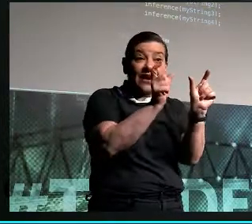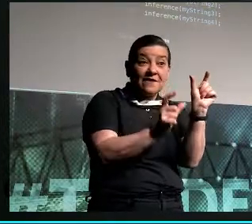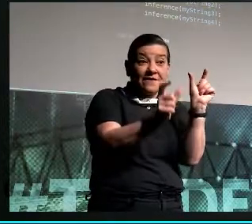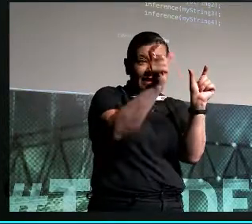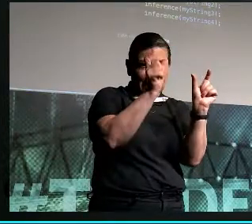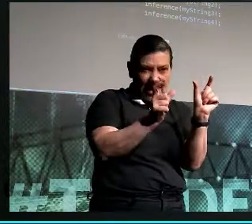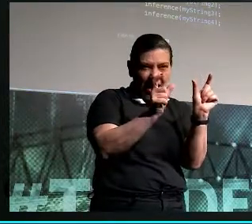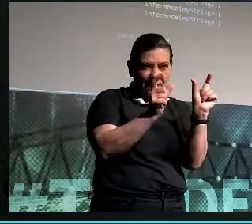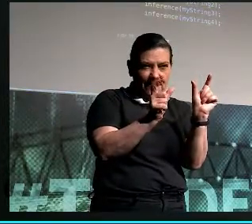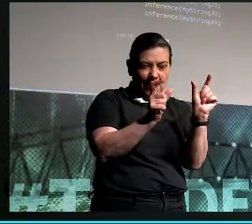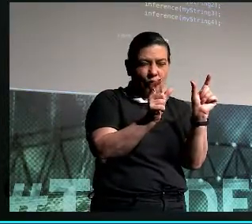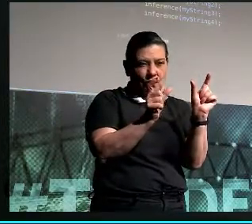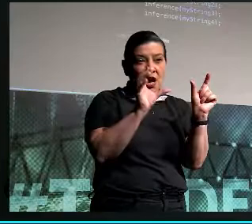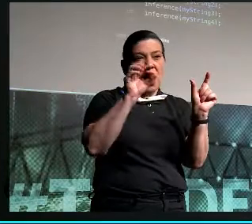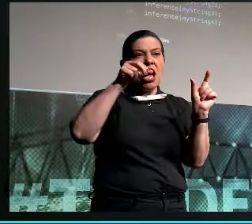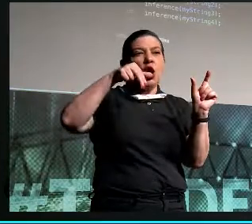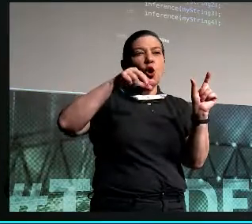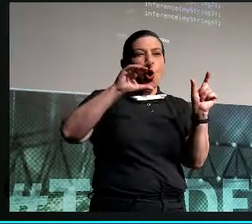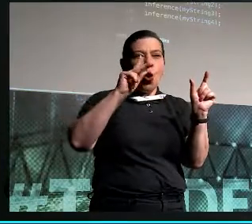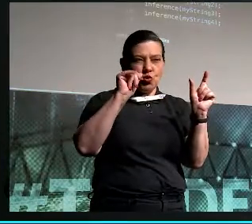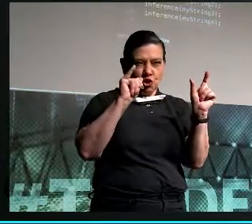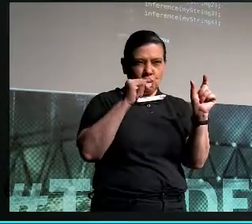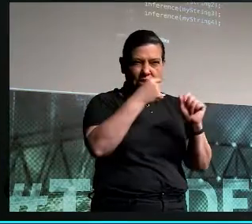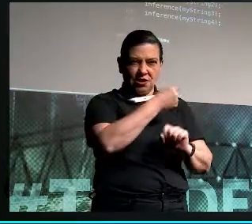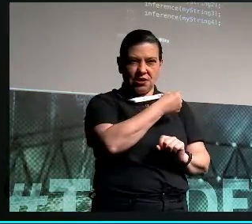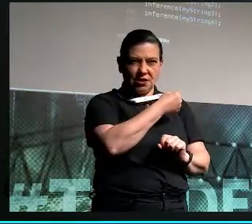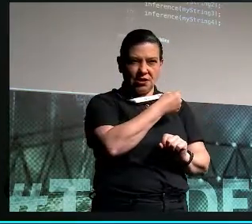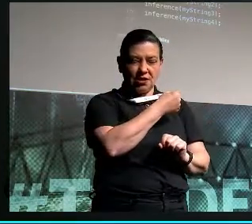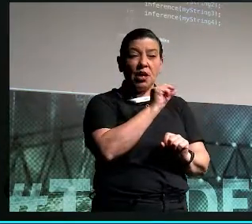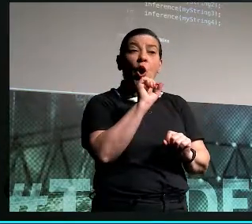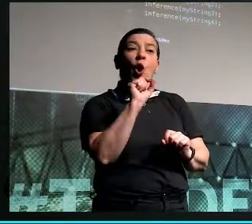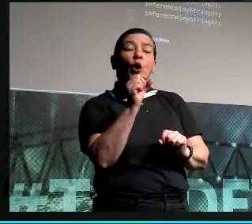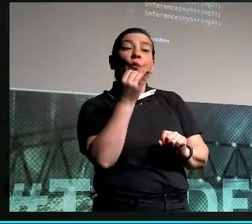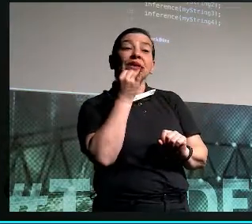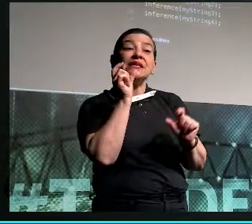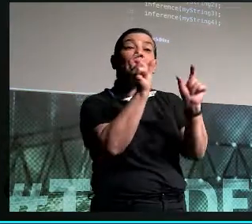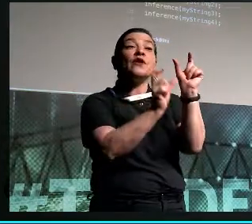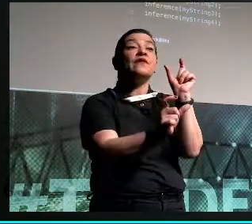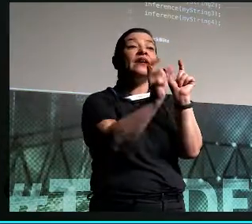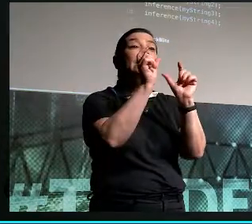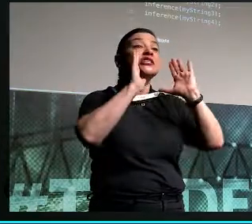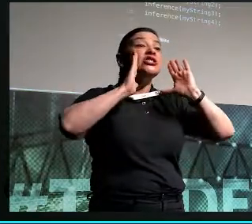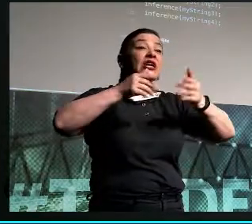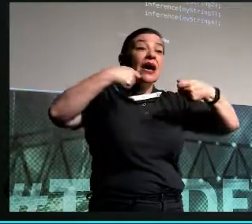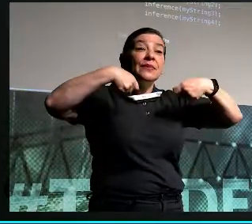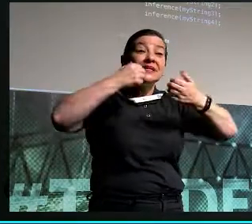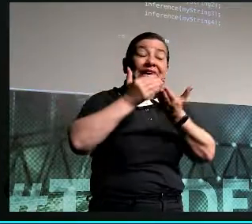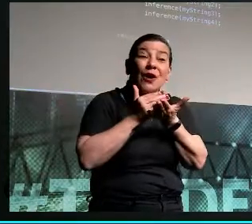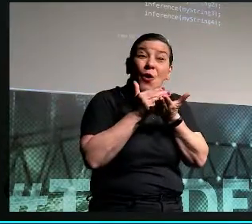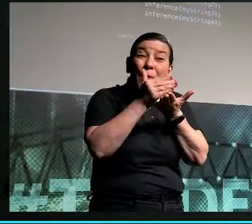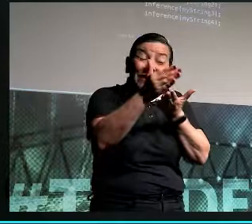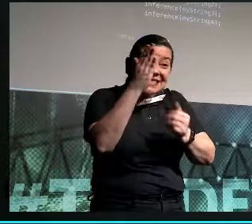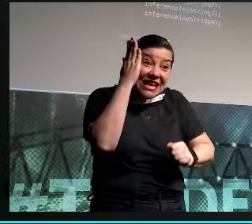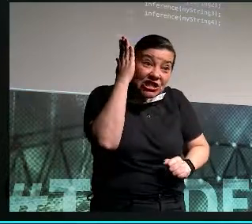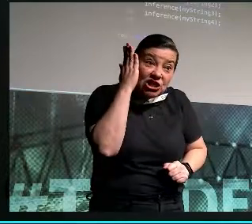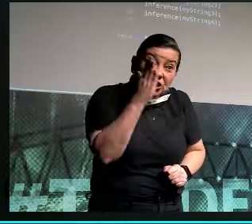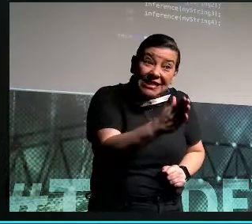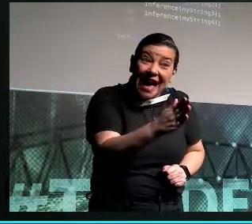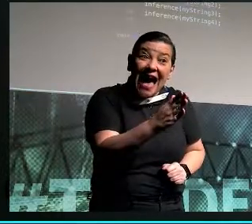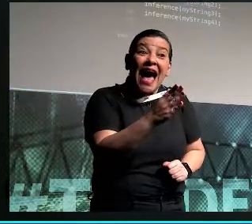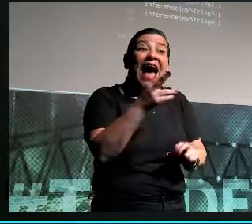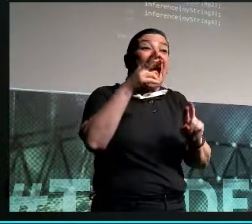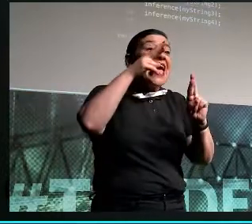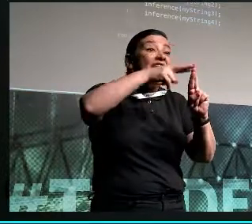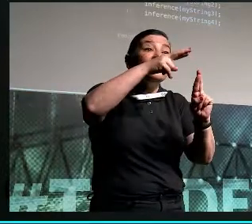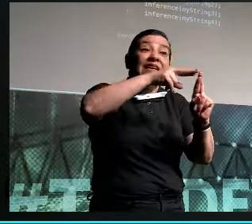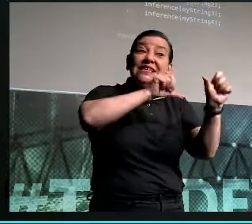tipo const, ou seja, um tipo numa declaração de variável que você já tem que inicializar ela logo de cara e não pode mudar a referência